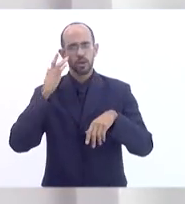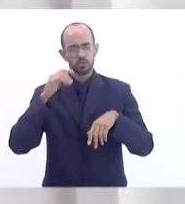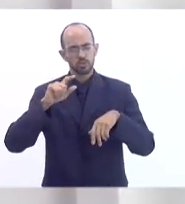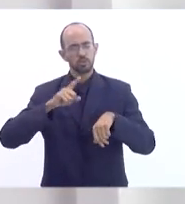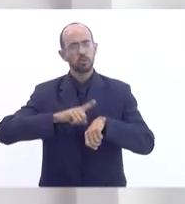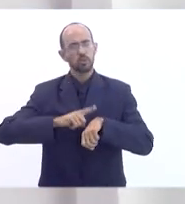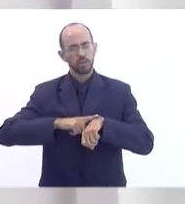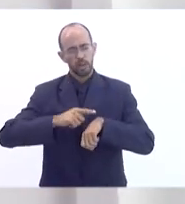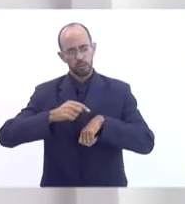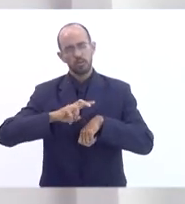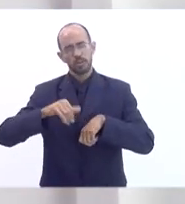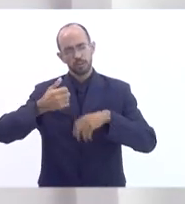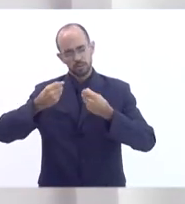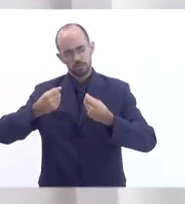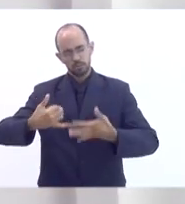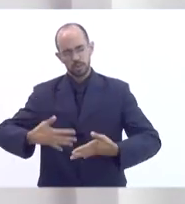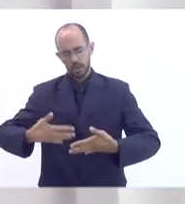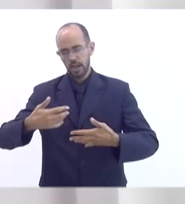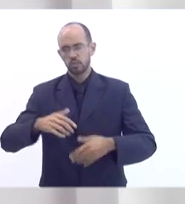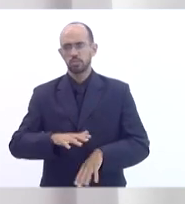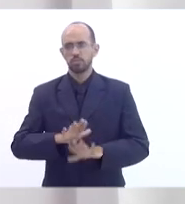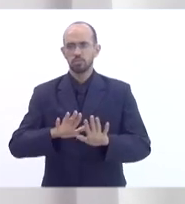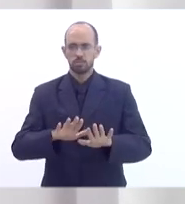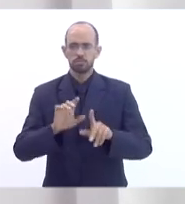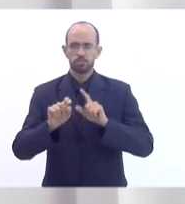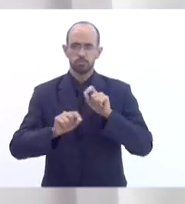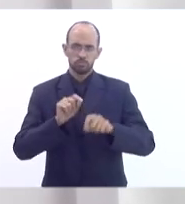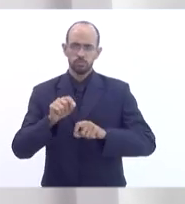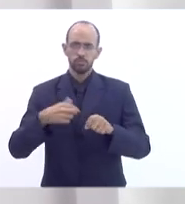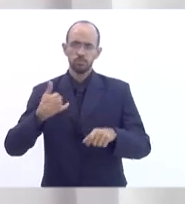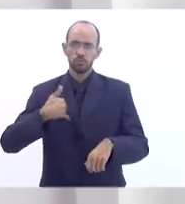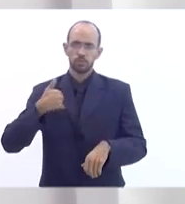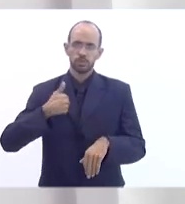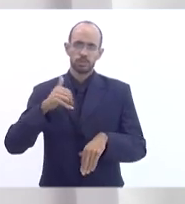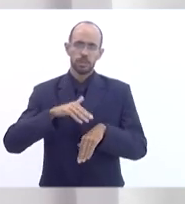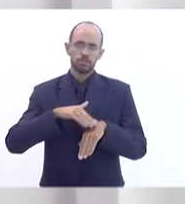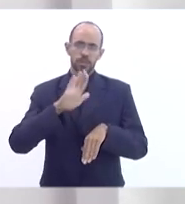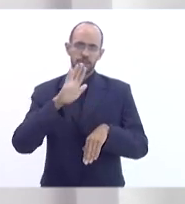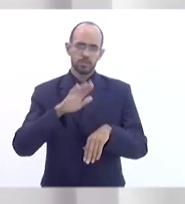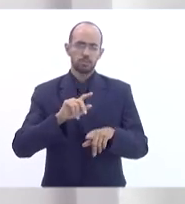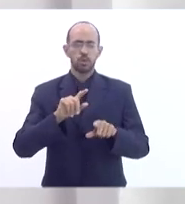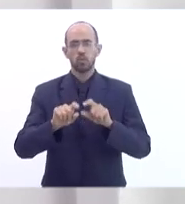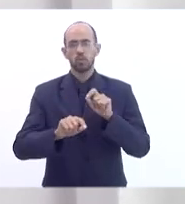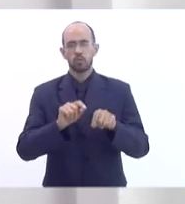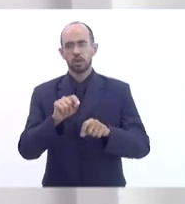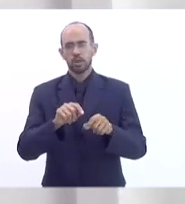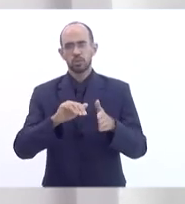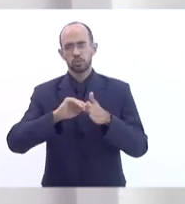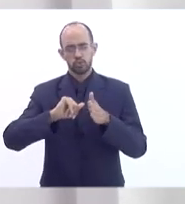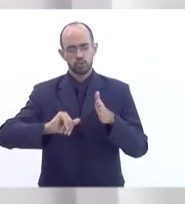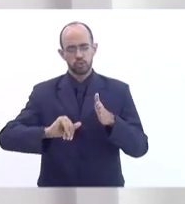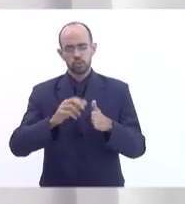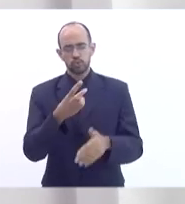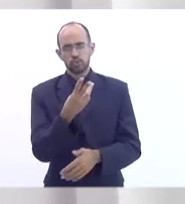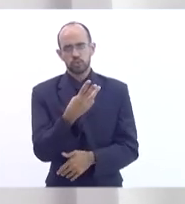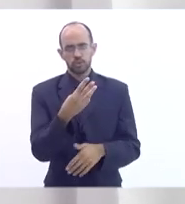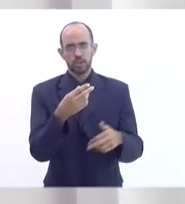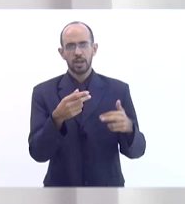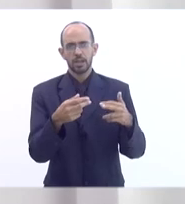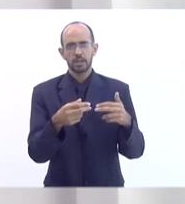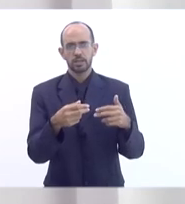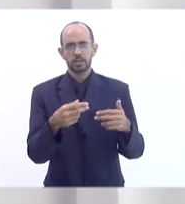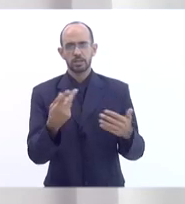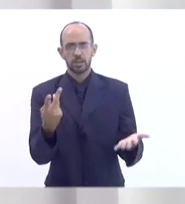ser explicado de forma mais específica mas para os acimas da idade tirando essas três considerações que o